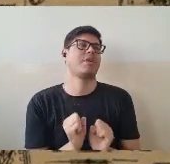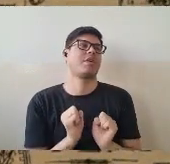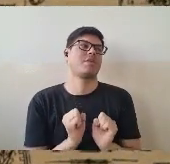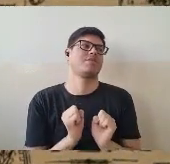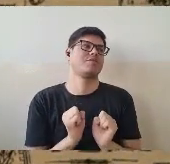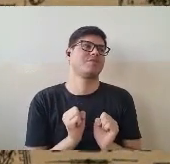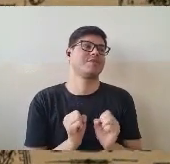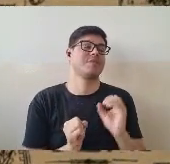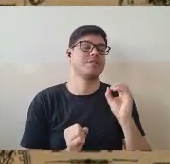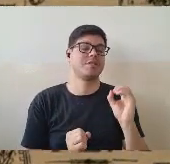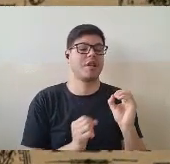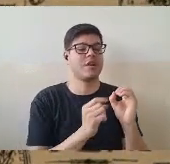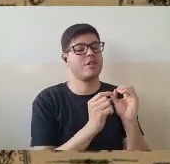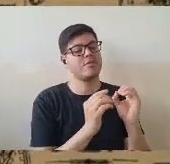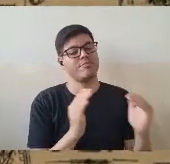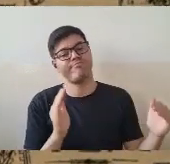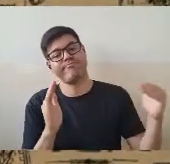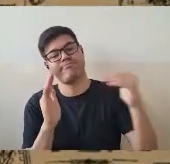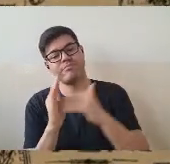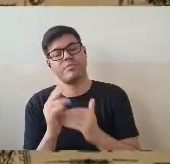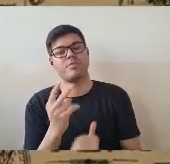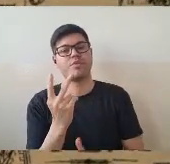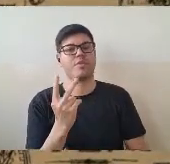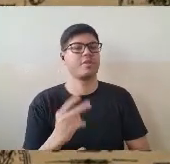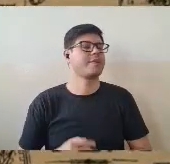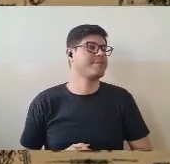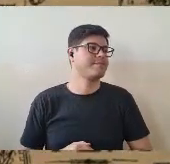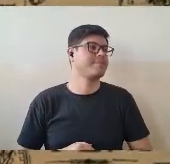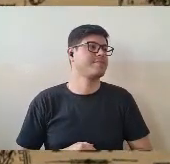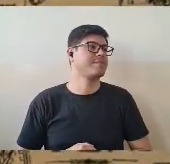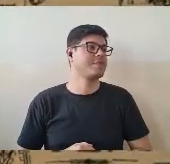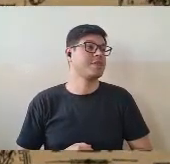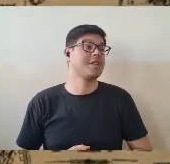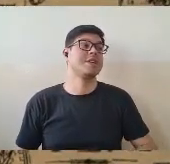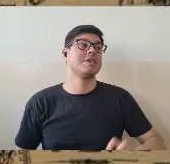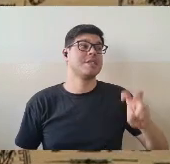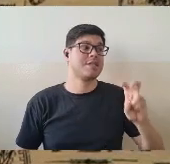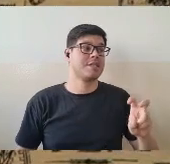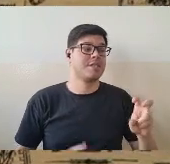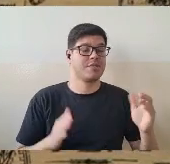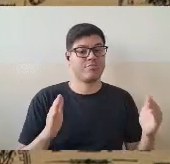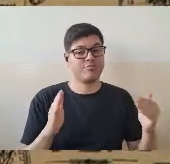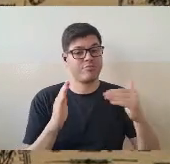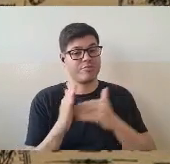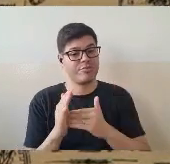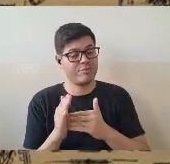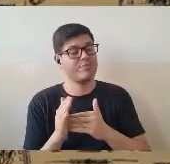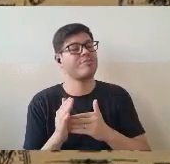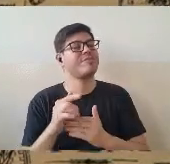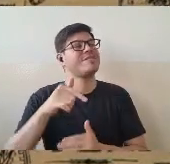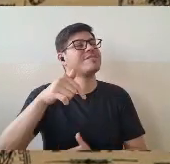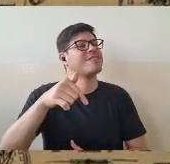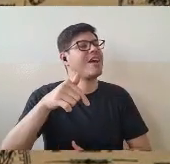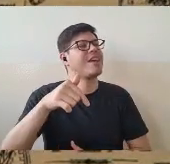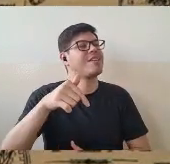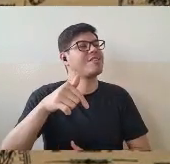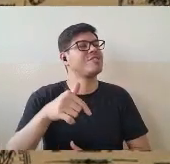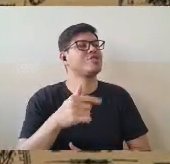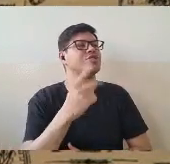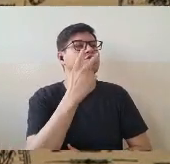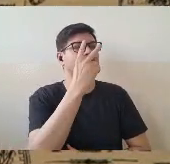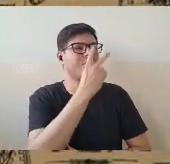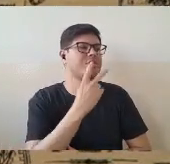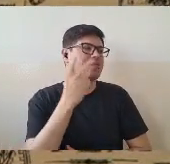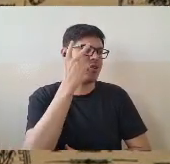anos até 7 anos, 2 horas. E depois de 10 anos, 3 horas de tela. Mas isso é o seguinte, os pais precisam de regular. Normalmente olhar